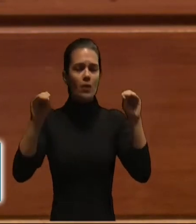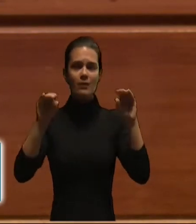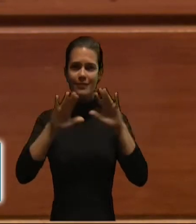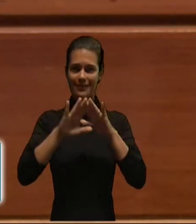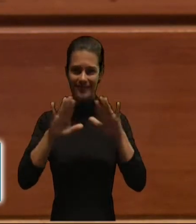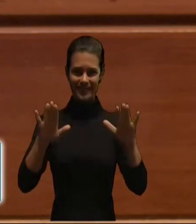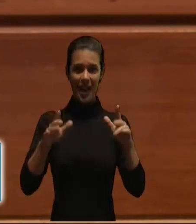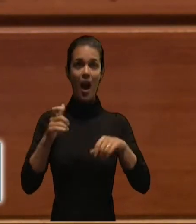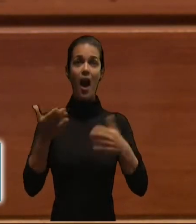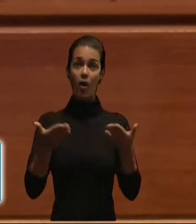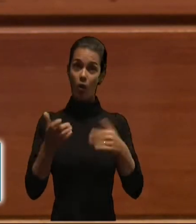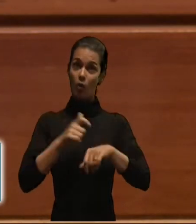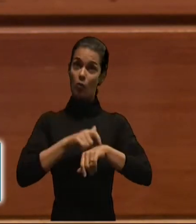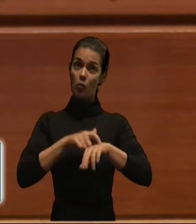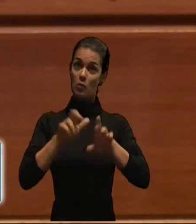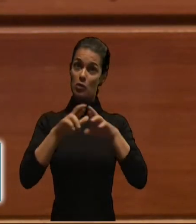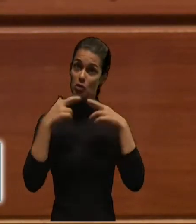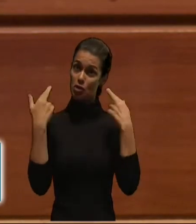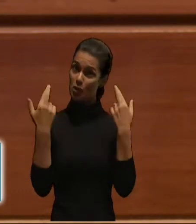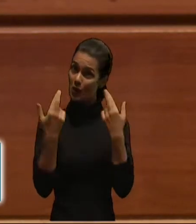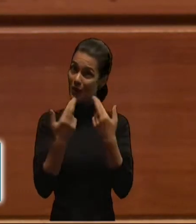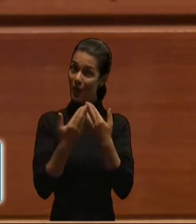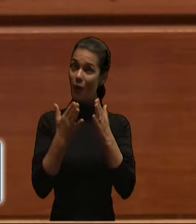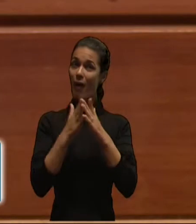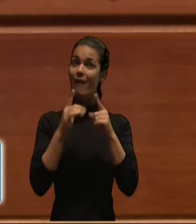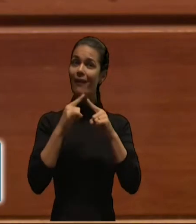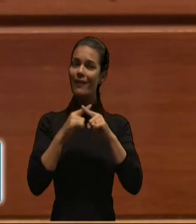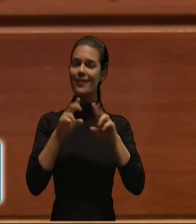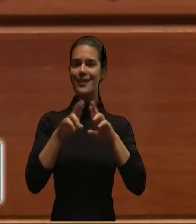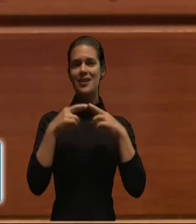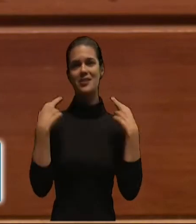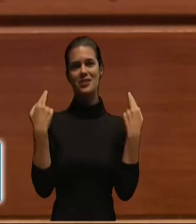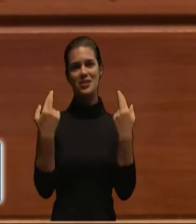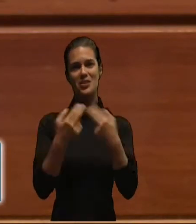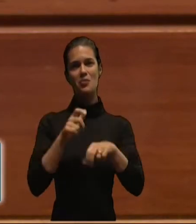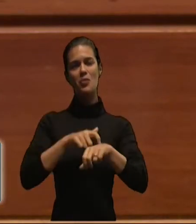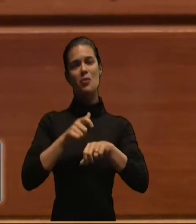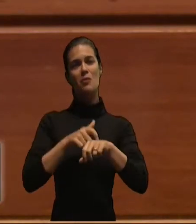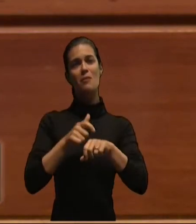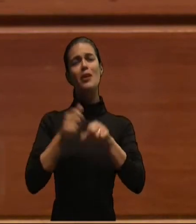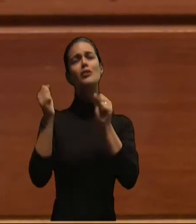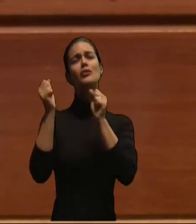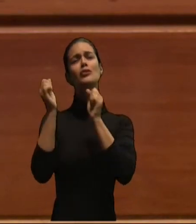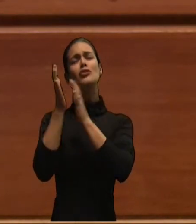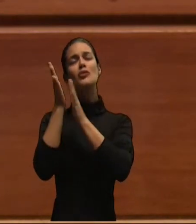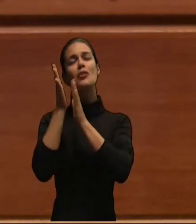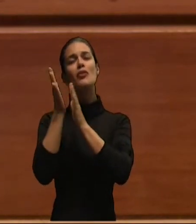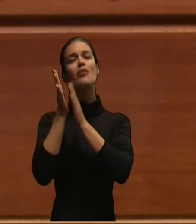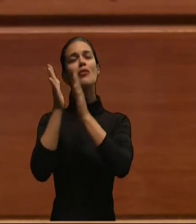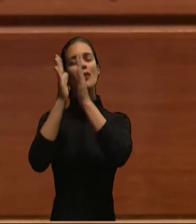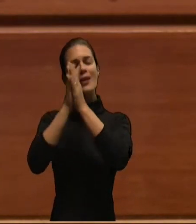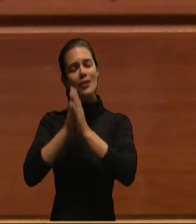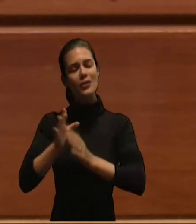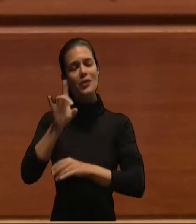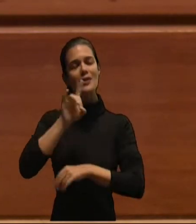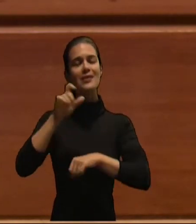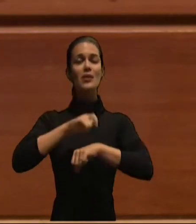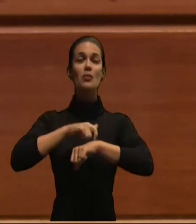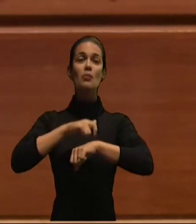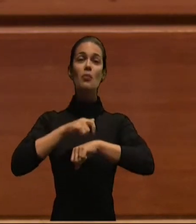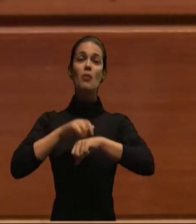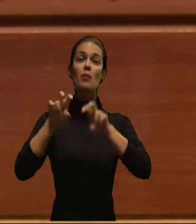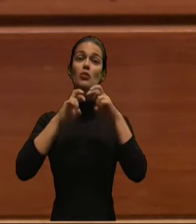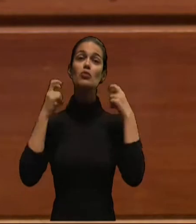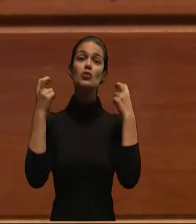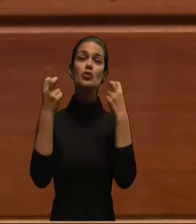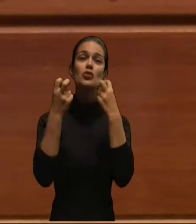se reúne, congregada em casa, para adorar, para louvar, engrandecer o nome do Senhor neste momento de culto a